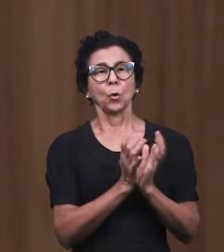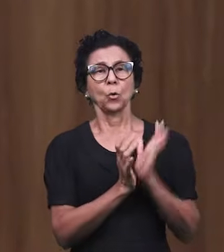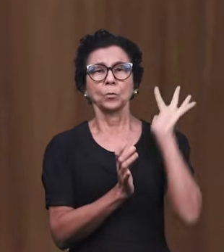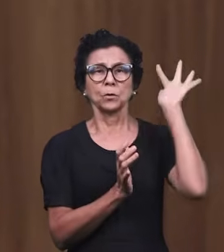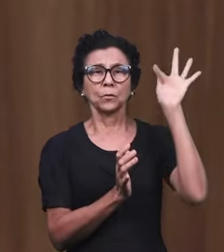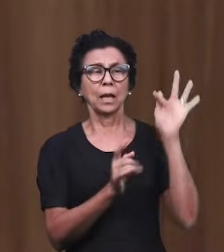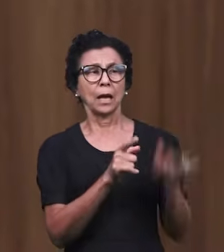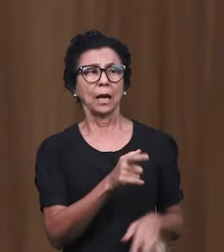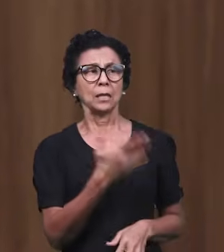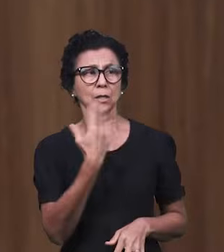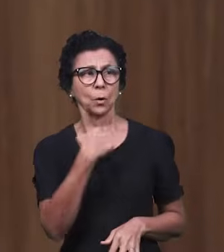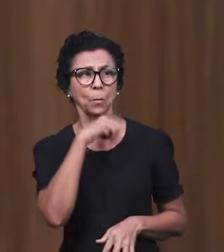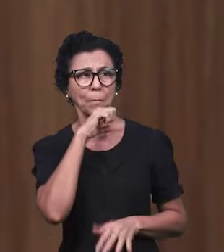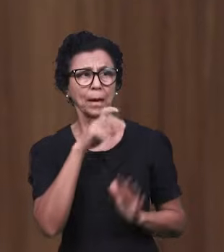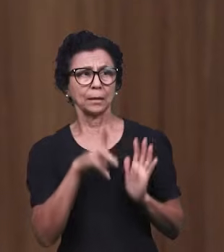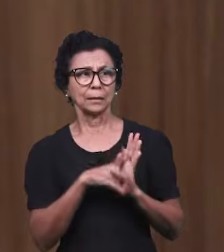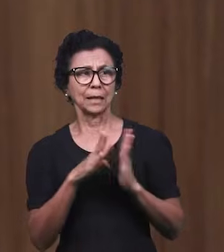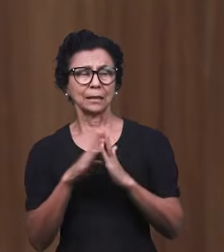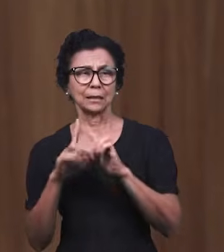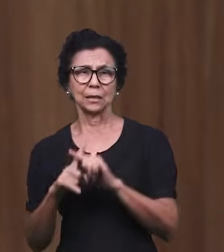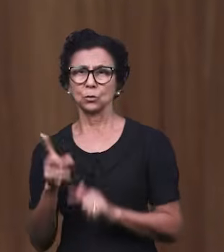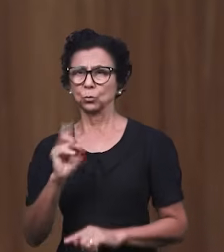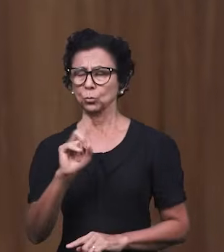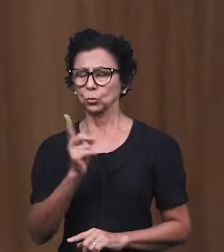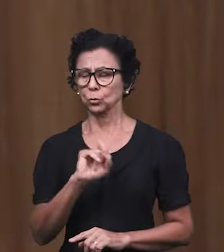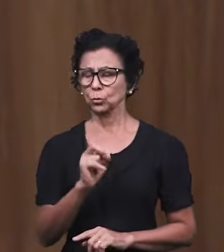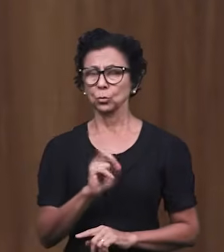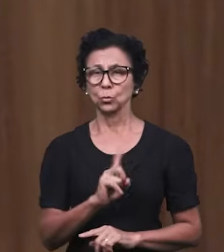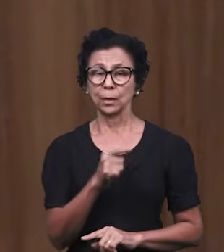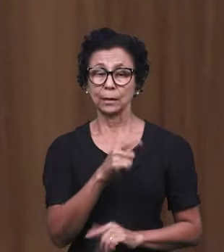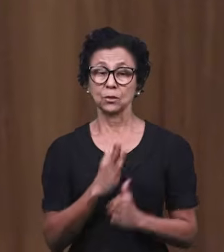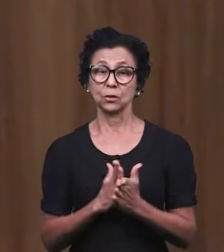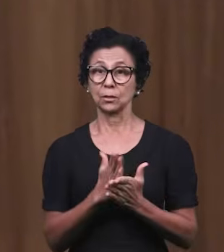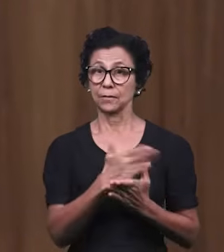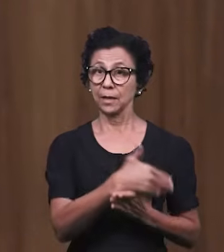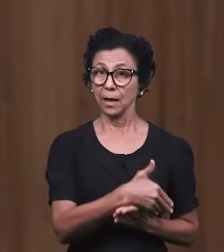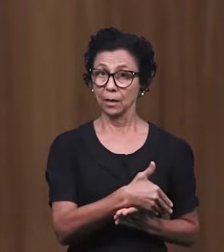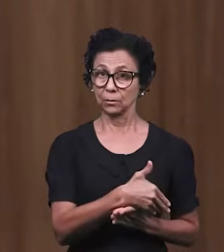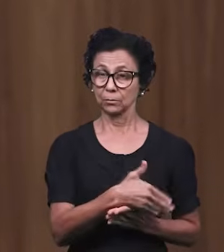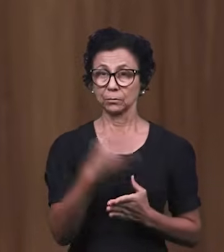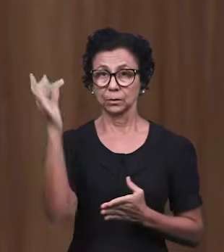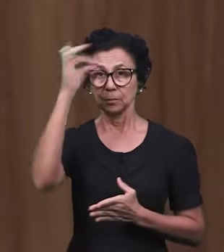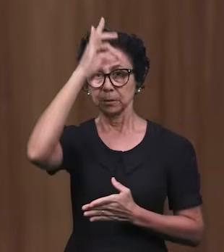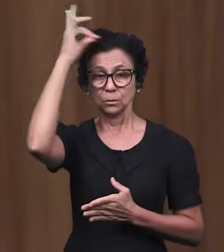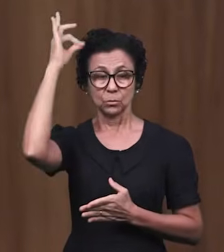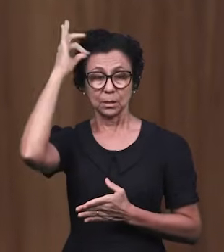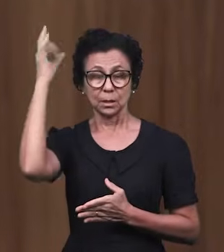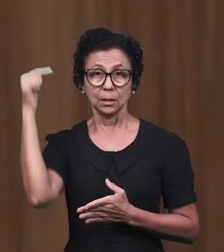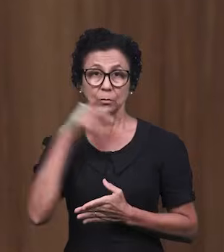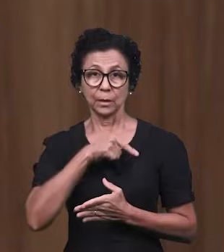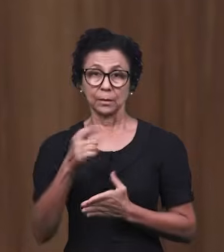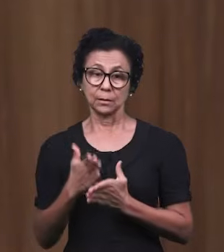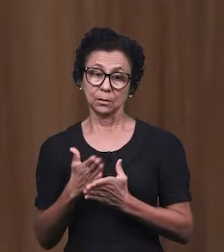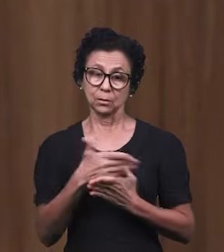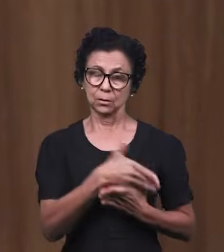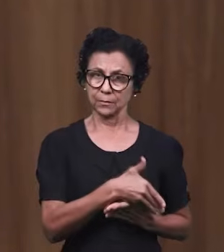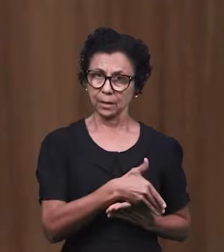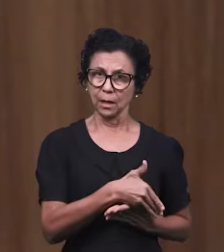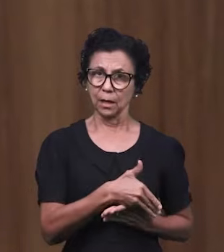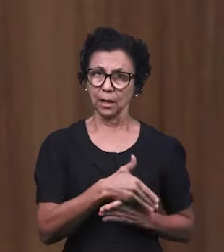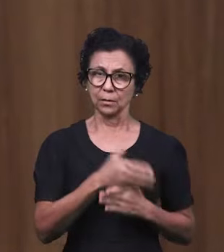acabaram desvirtuando aquilo que o Espírito Santo estava fazendo. E na realidade isso tomou corpo, né?